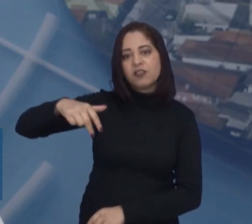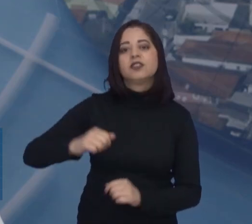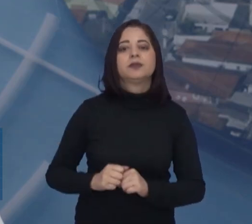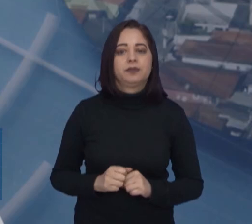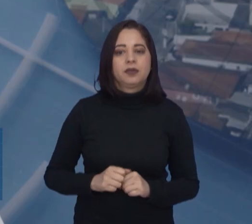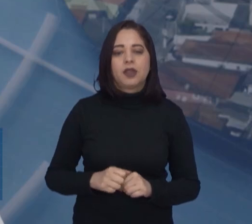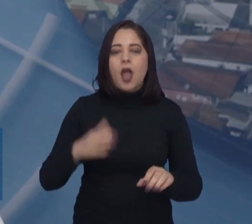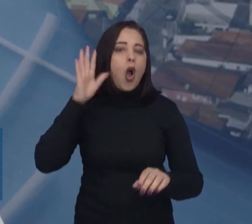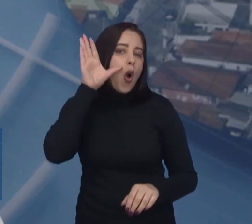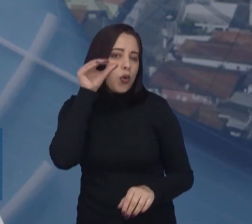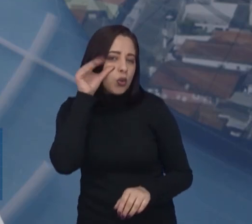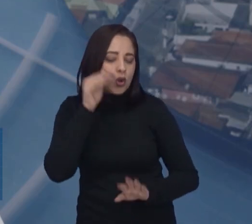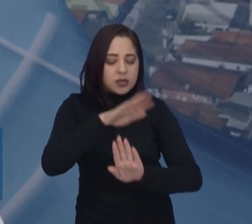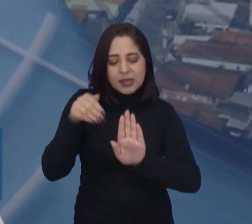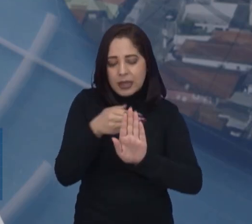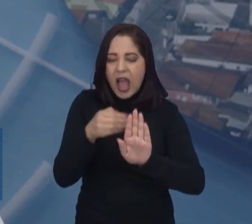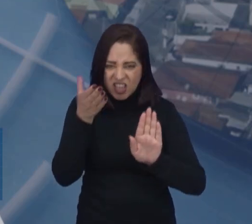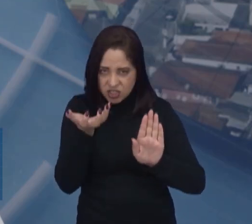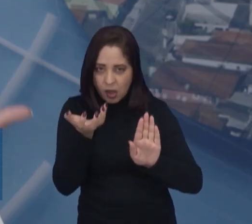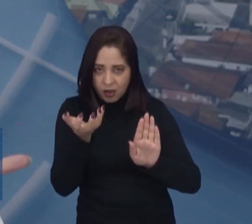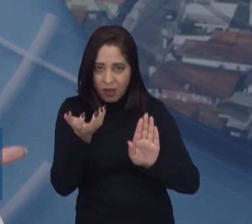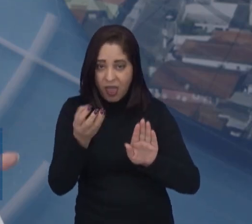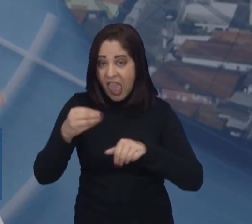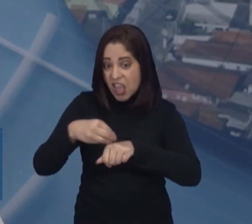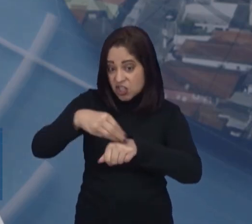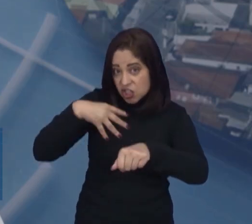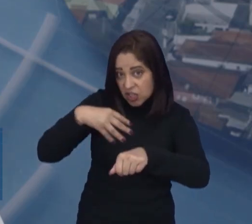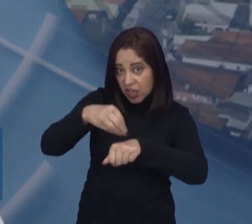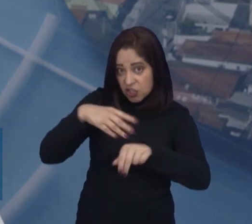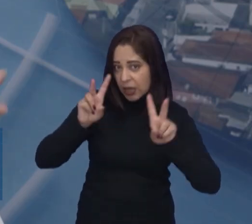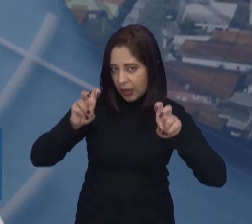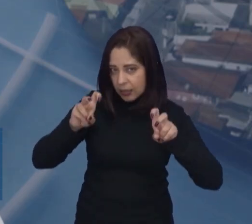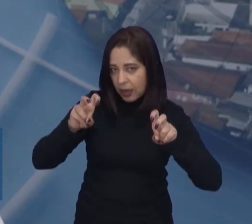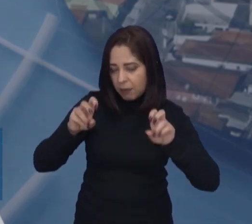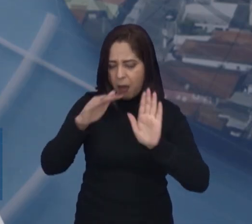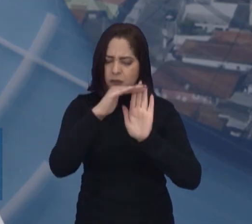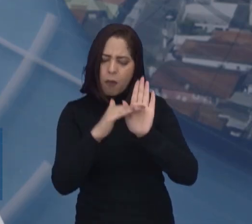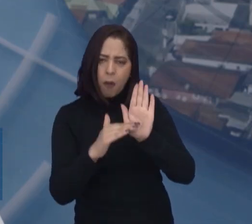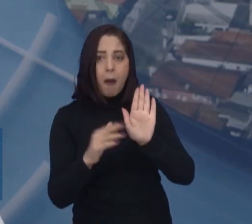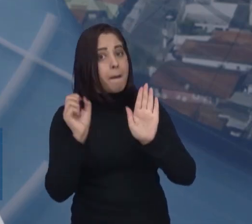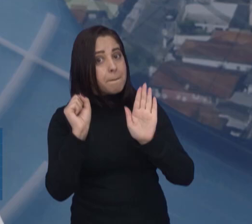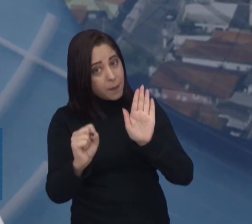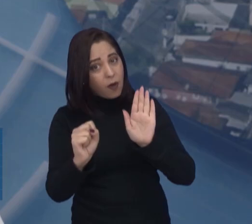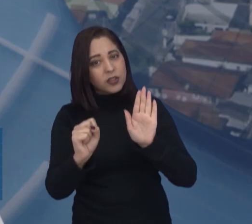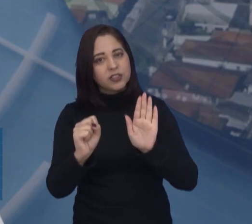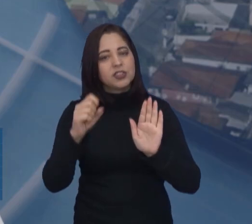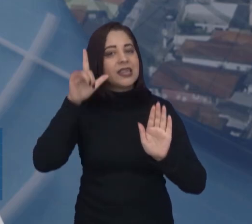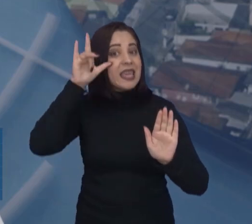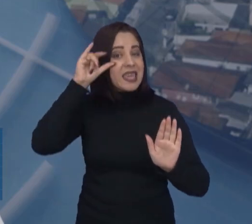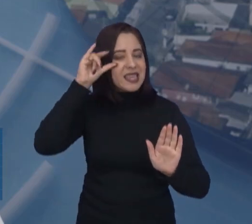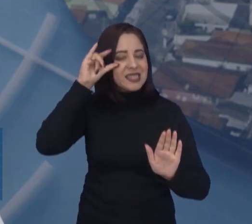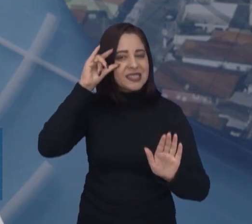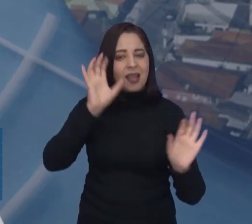para saber curiosidades dos bastidores, sugerir pautas para o Diálogos e para os demais programas da casa. Vocês podem nos